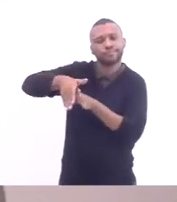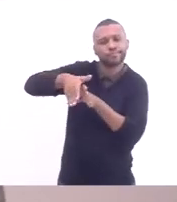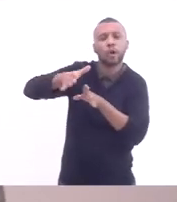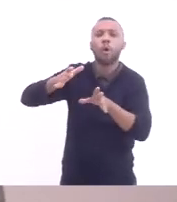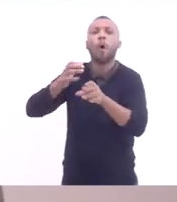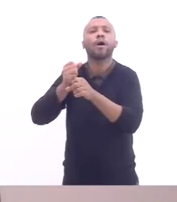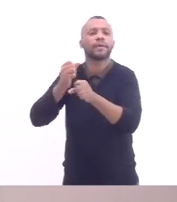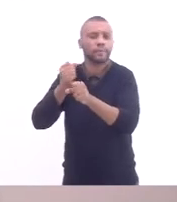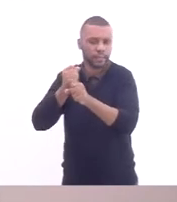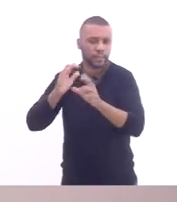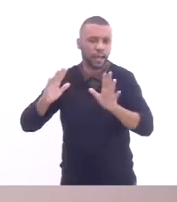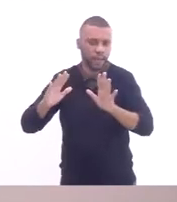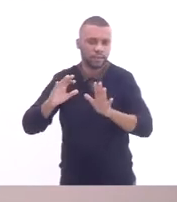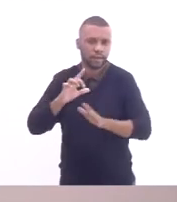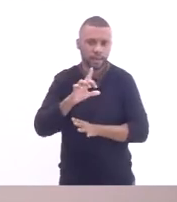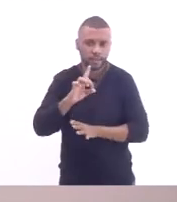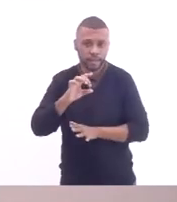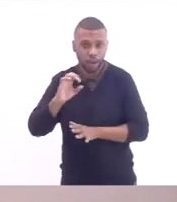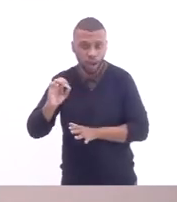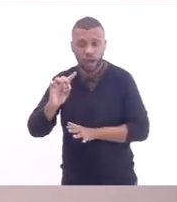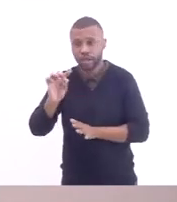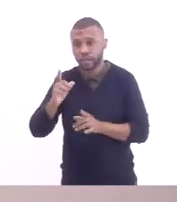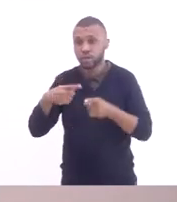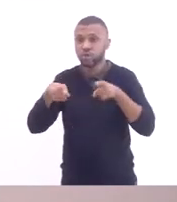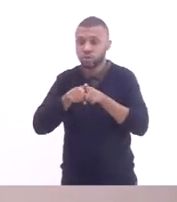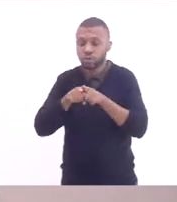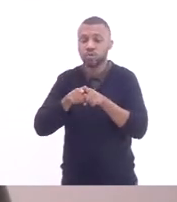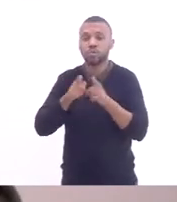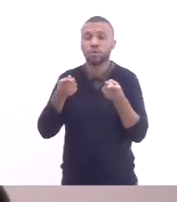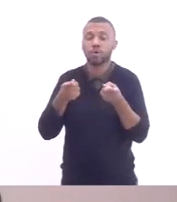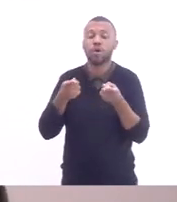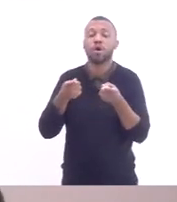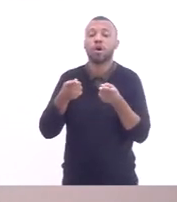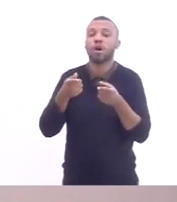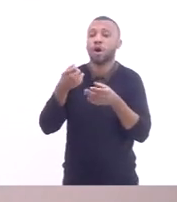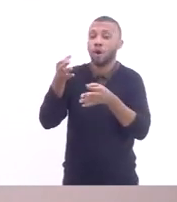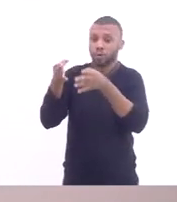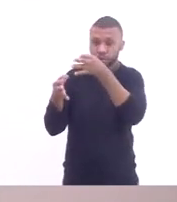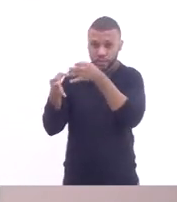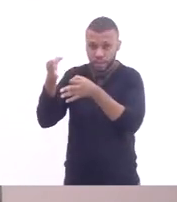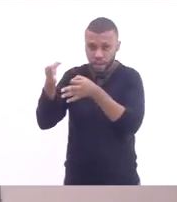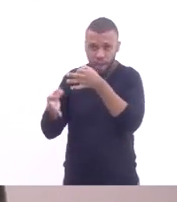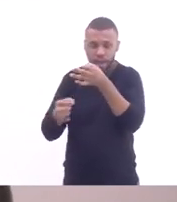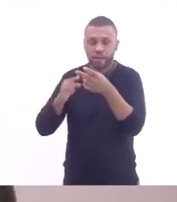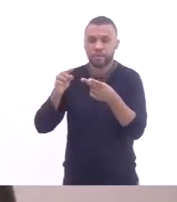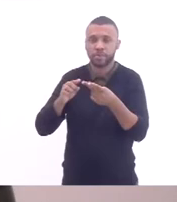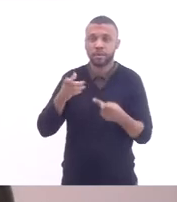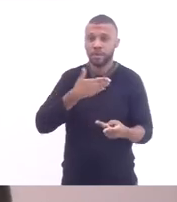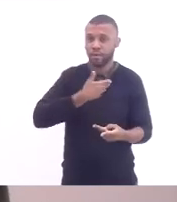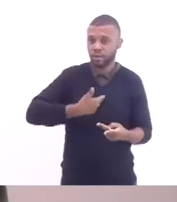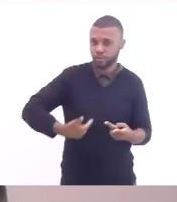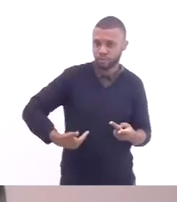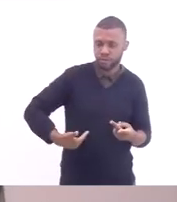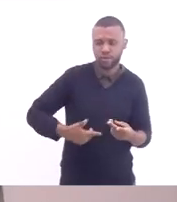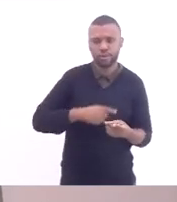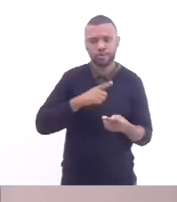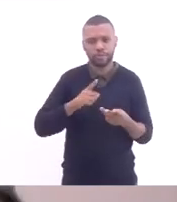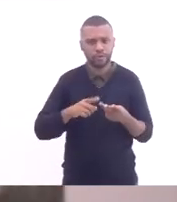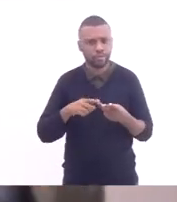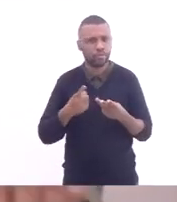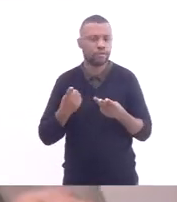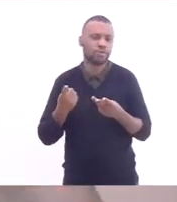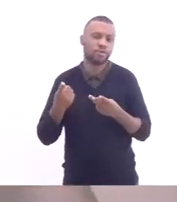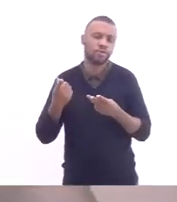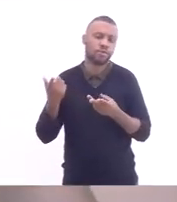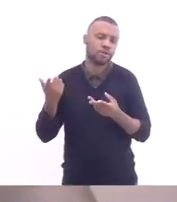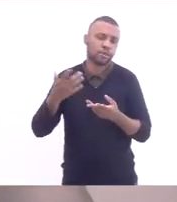juntos, executivo e legislativo, e também o Poder Judiciário, podemos seguir melhorando cada dia